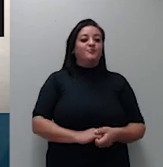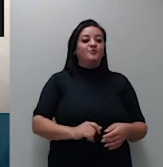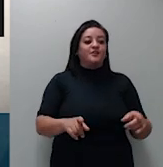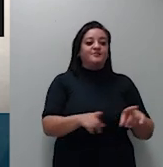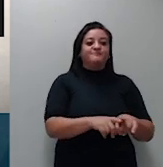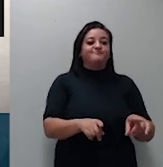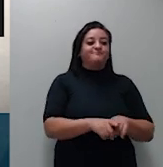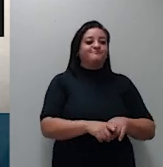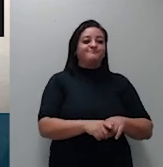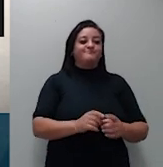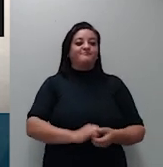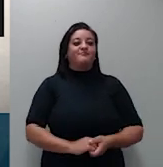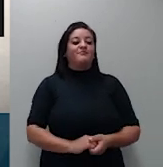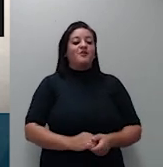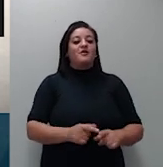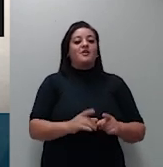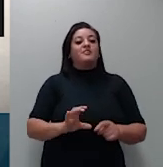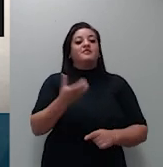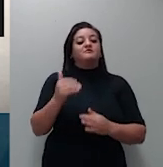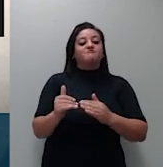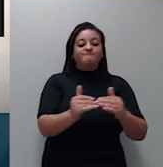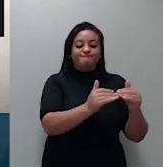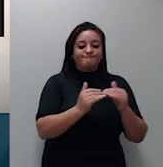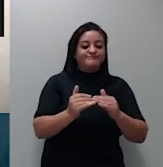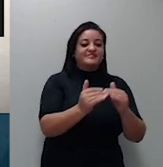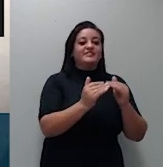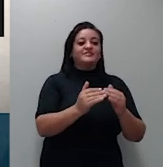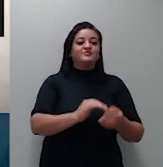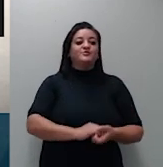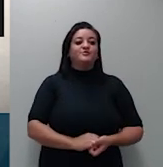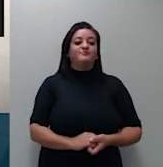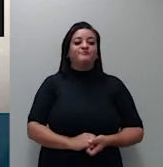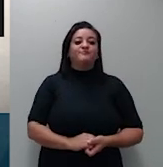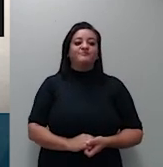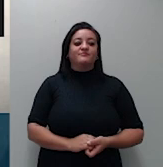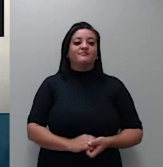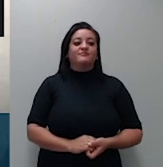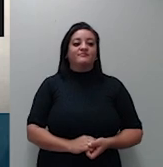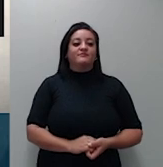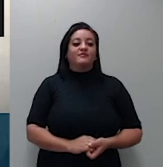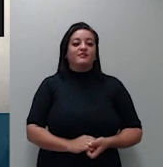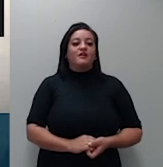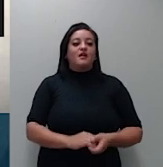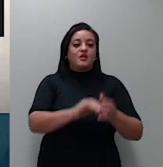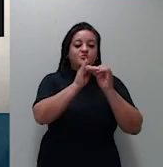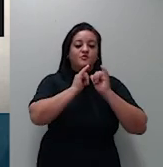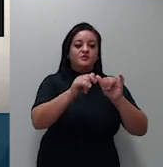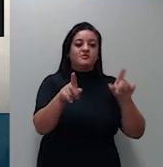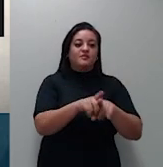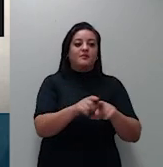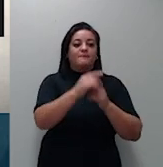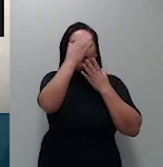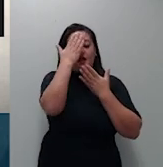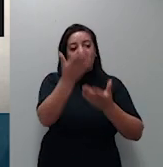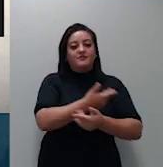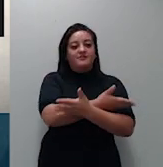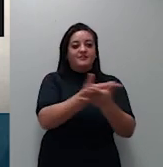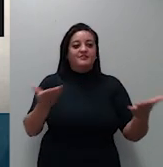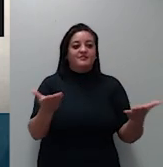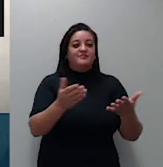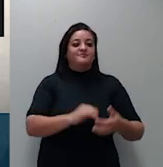decisão Nani caso bastante interessante também para divulgação agradeço administro